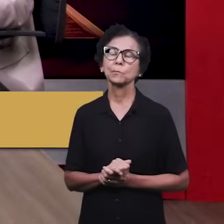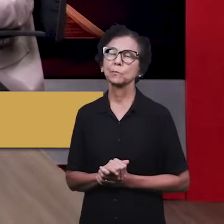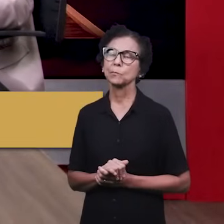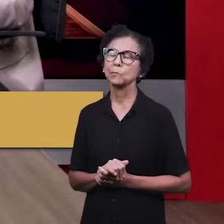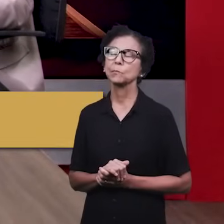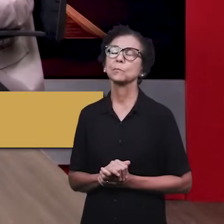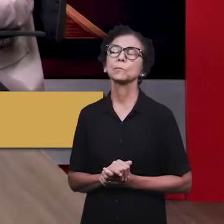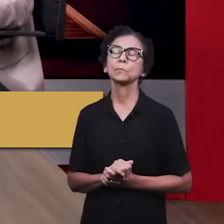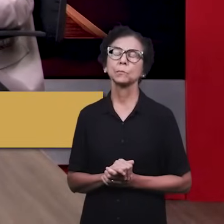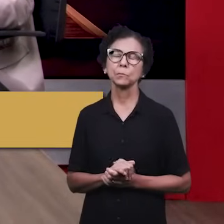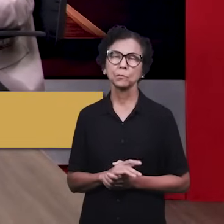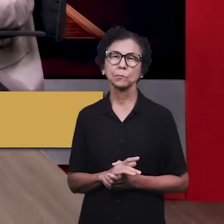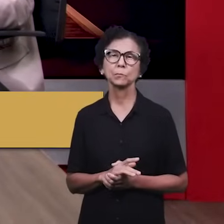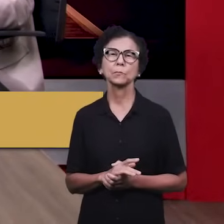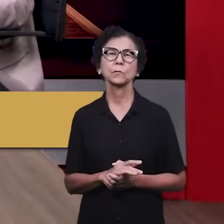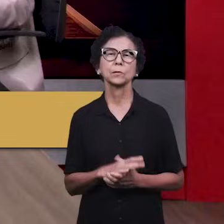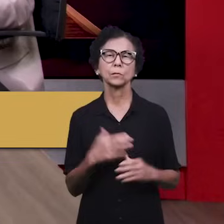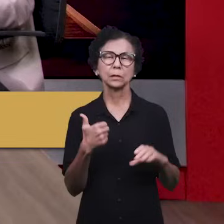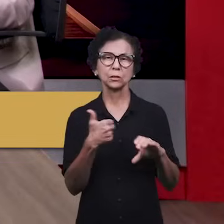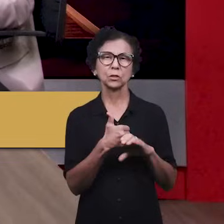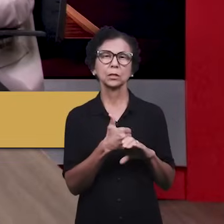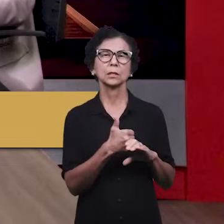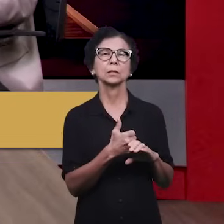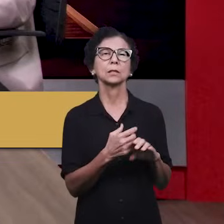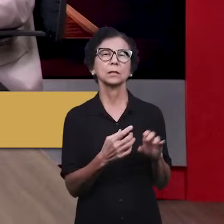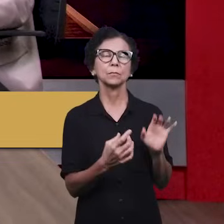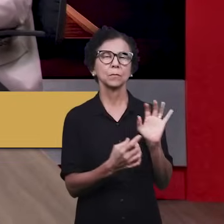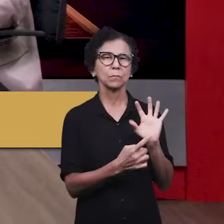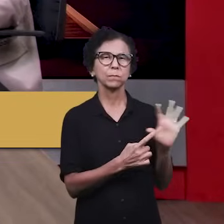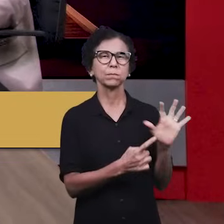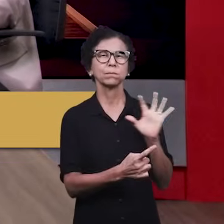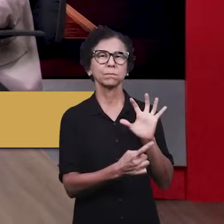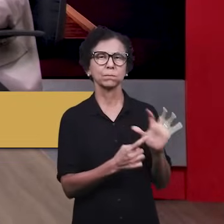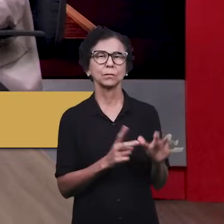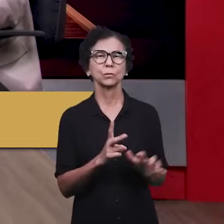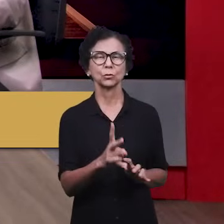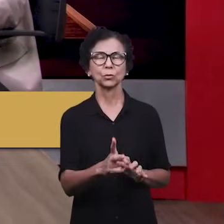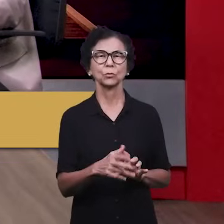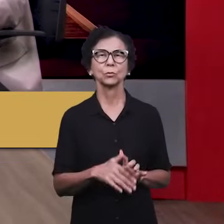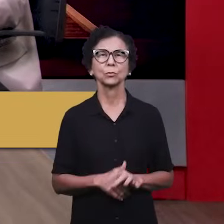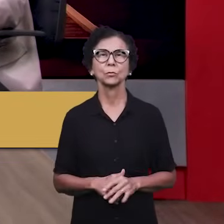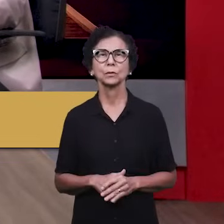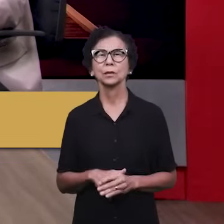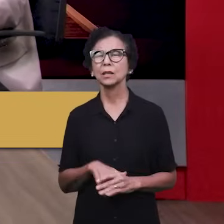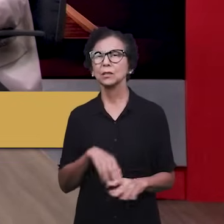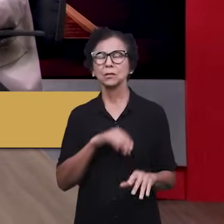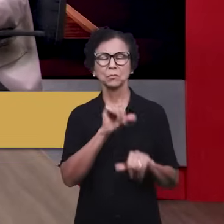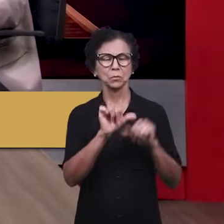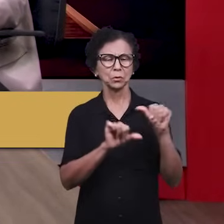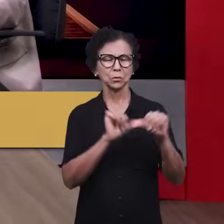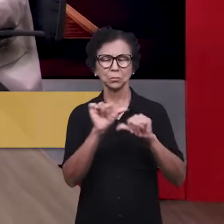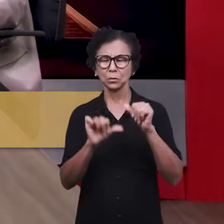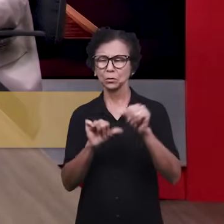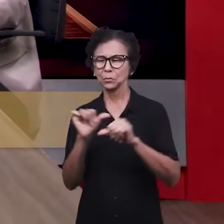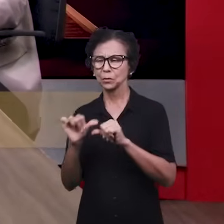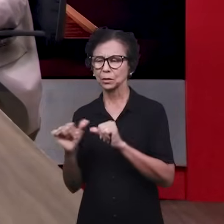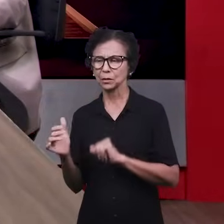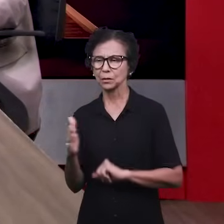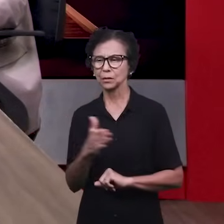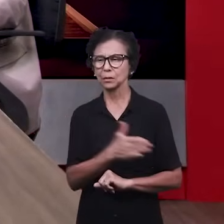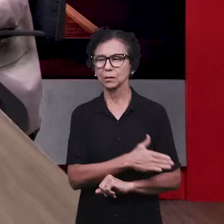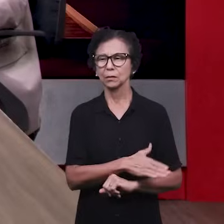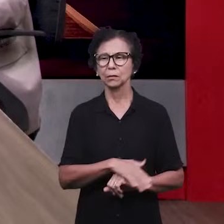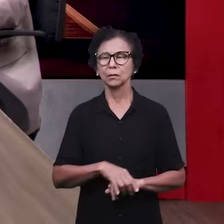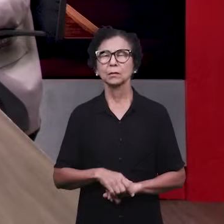como que influenciou a igreja aqui também. Afetou também o cristianismo de uma forma que vem afetando até hoje também. Né? Então, eles foram deformando o cristianismo. Certo? O